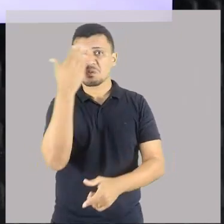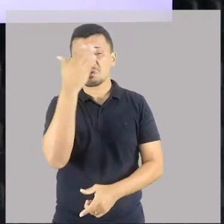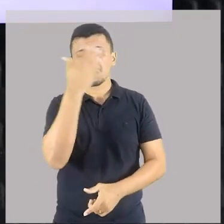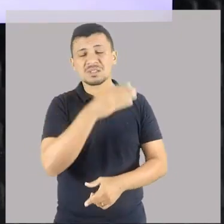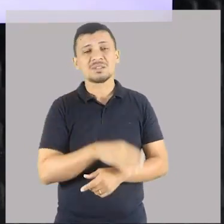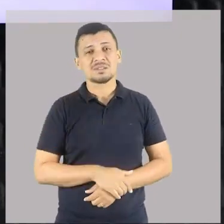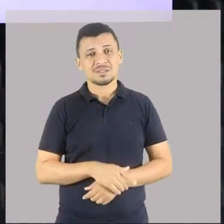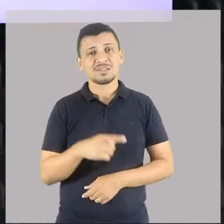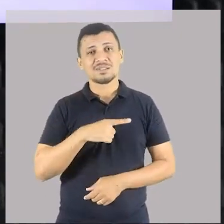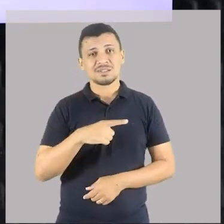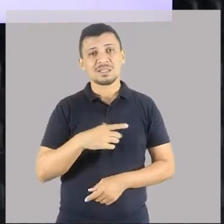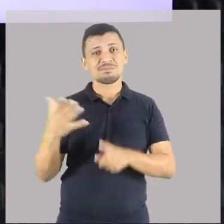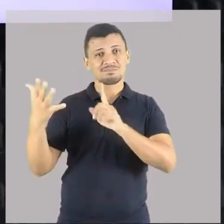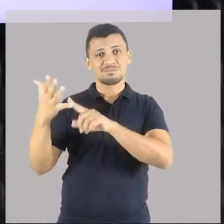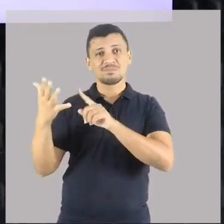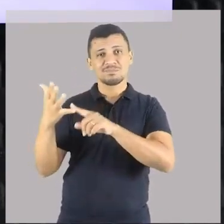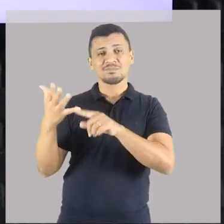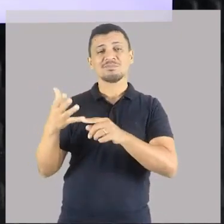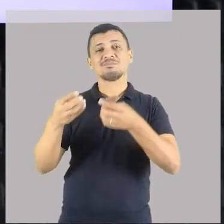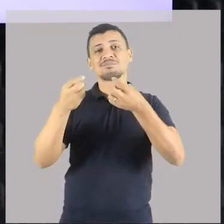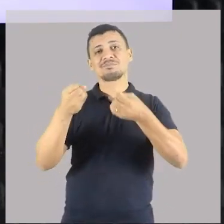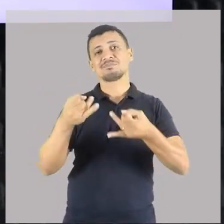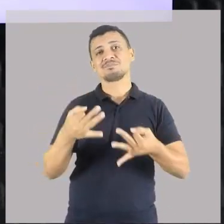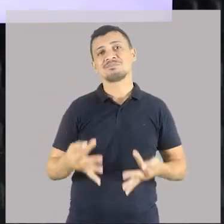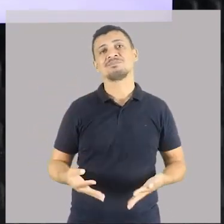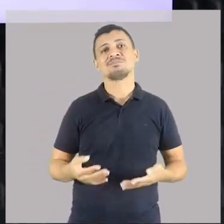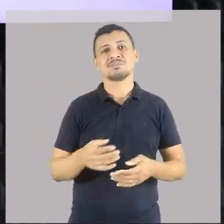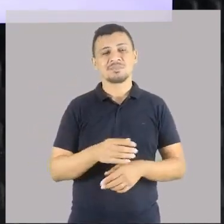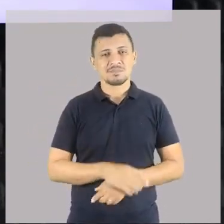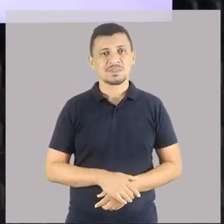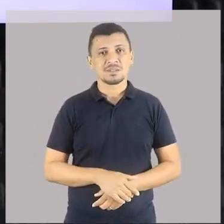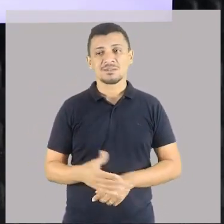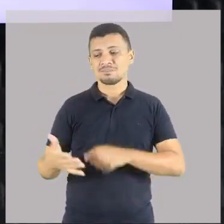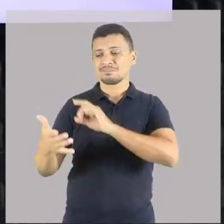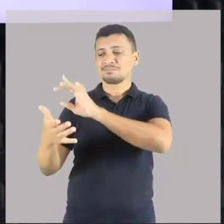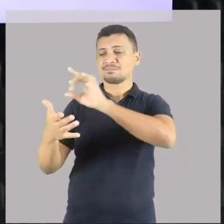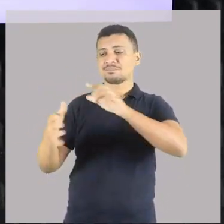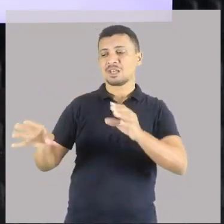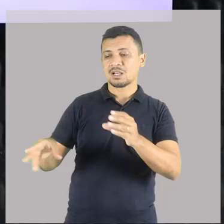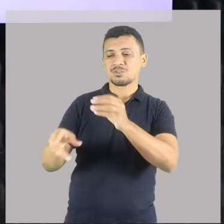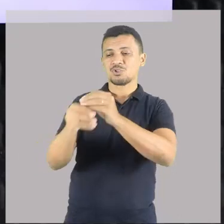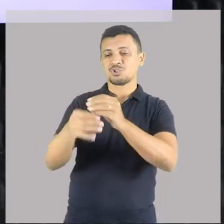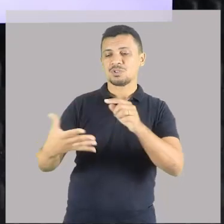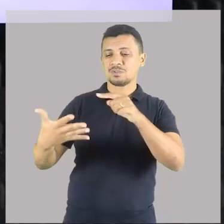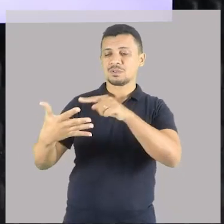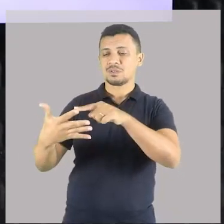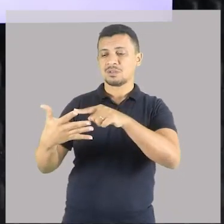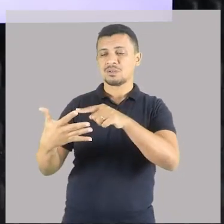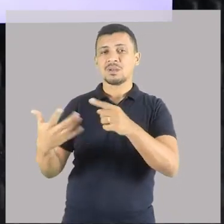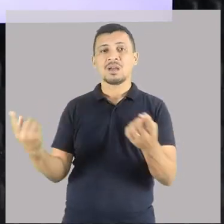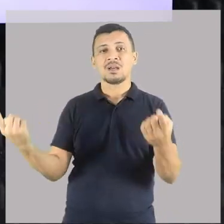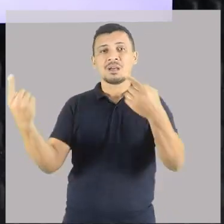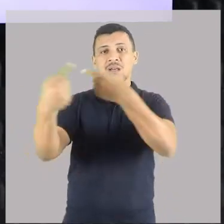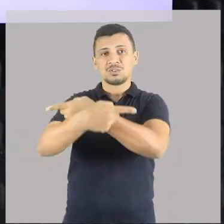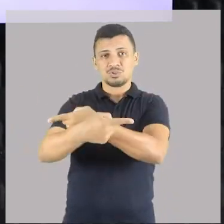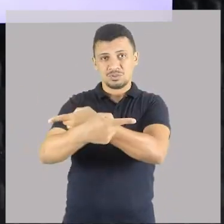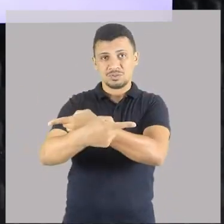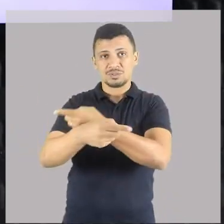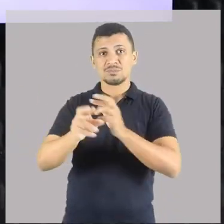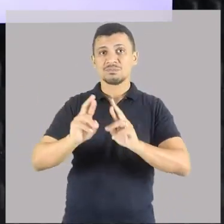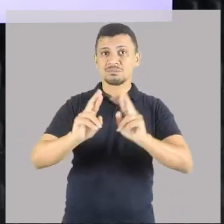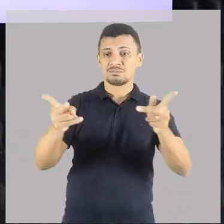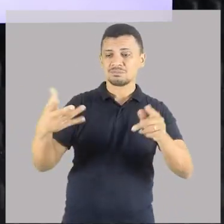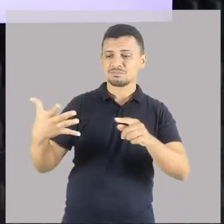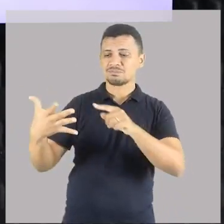oração sindética explicativa. Então, é bom lembrar dessas 5 relações. Aditiva, adição,